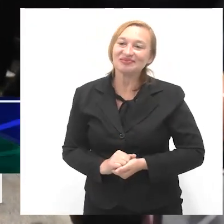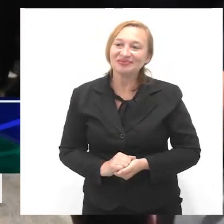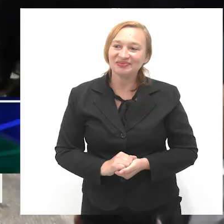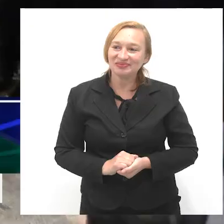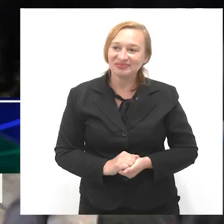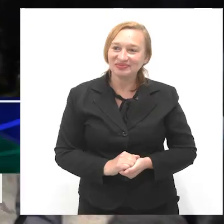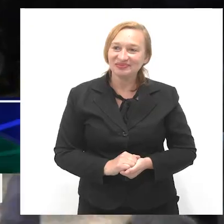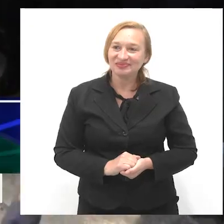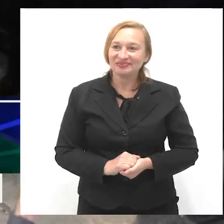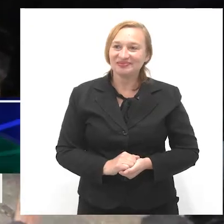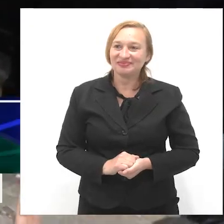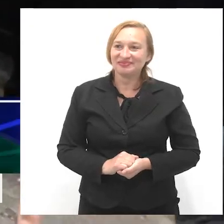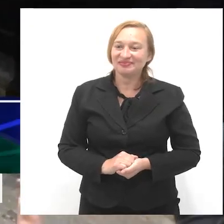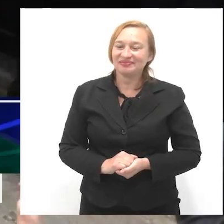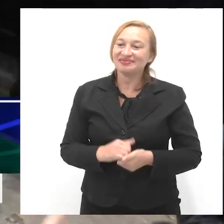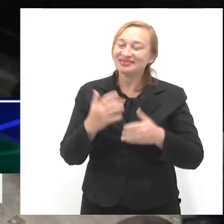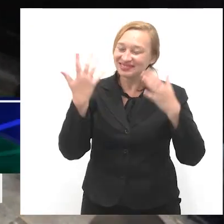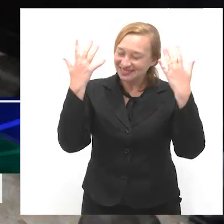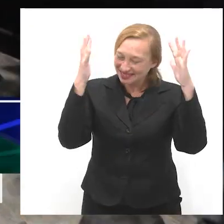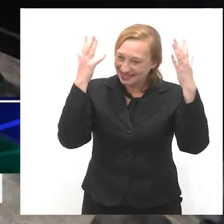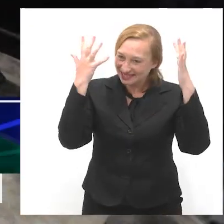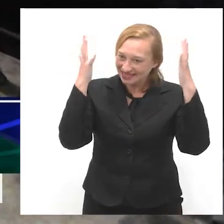Luiz Paulo.